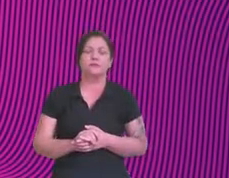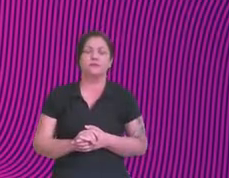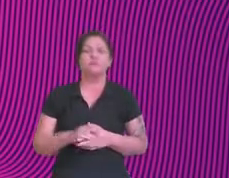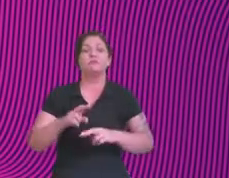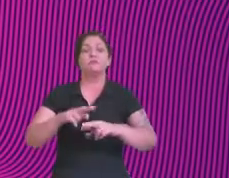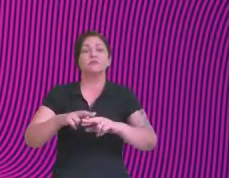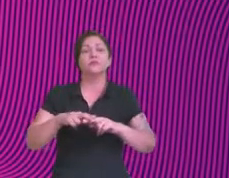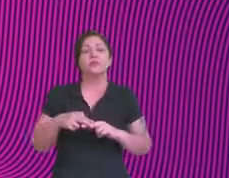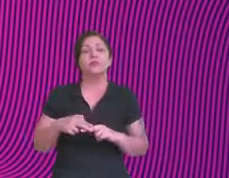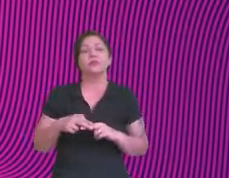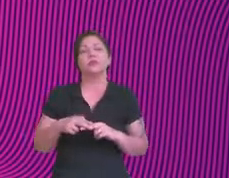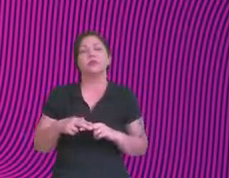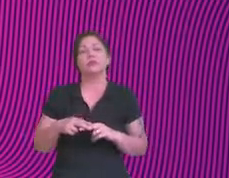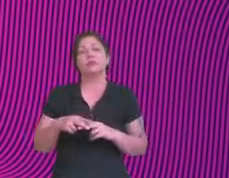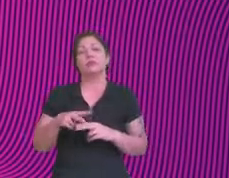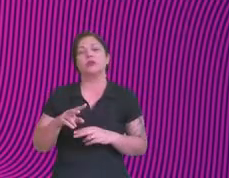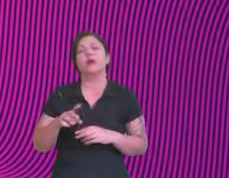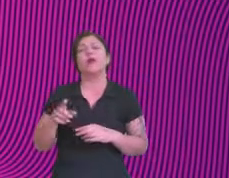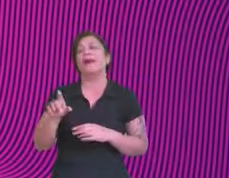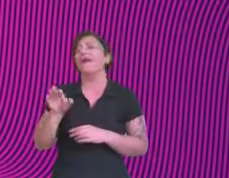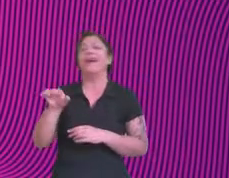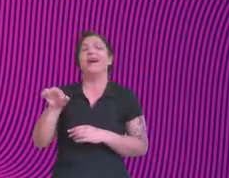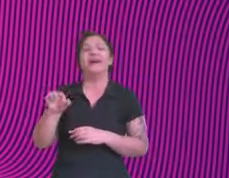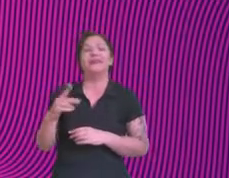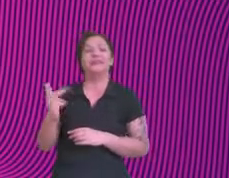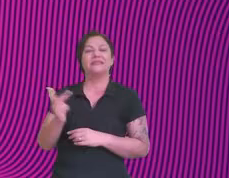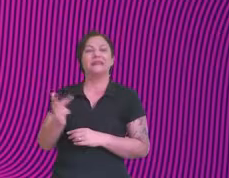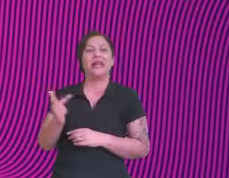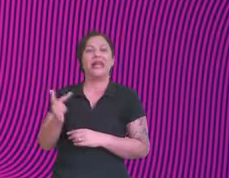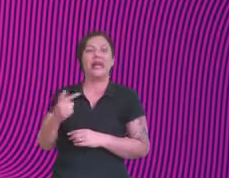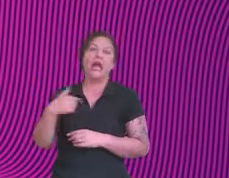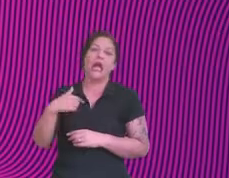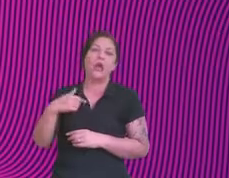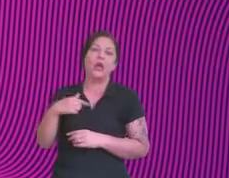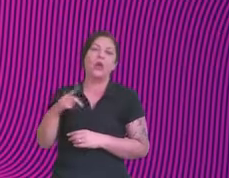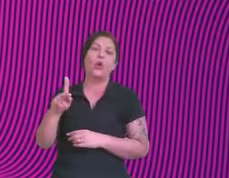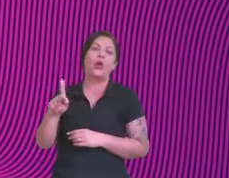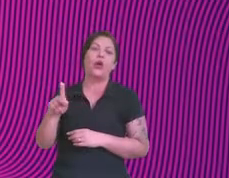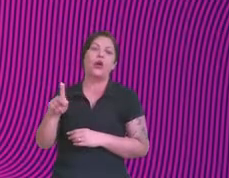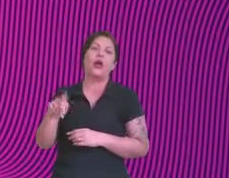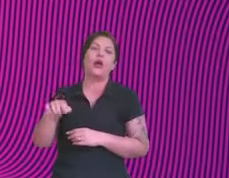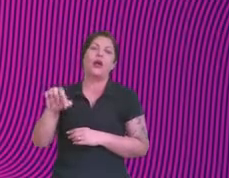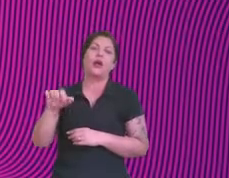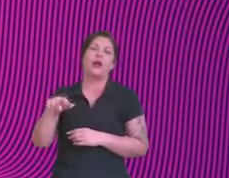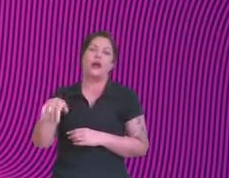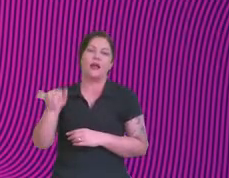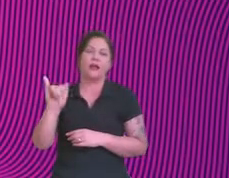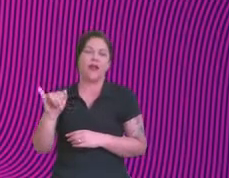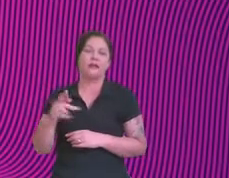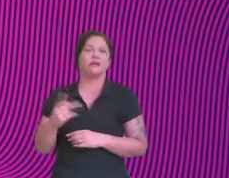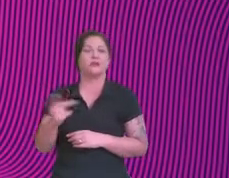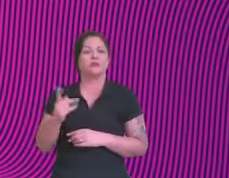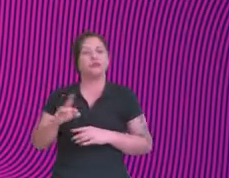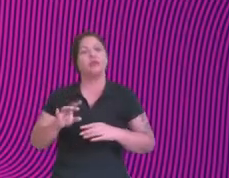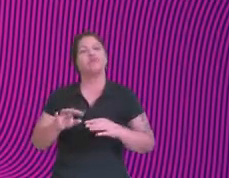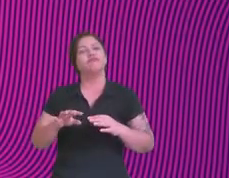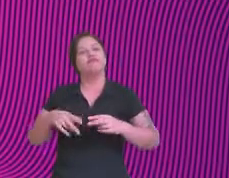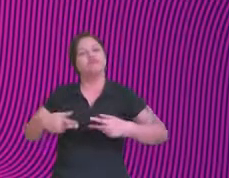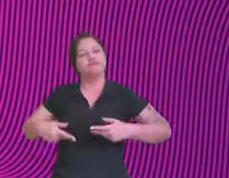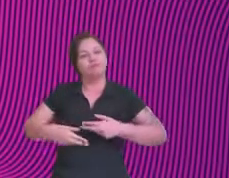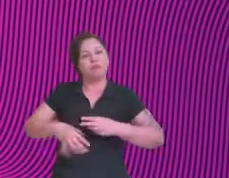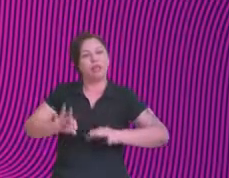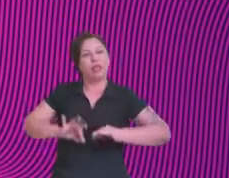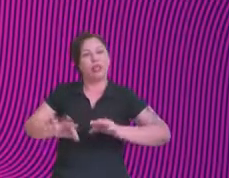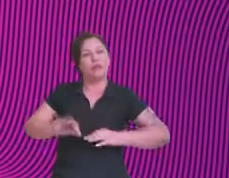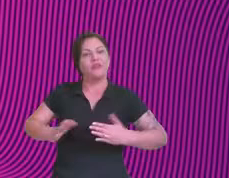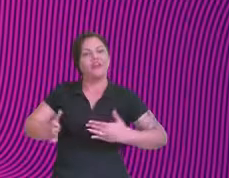né, Kelly, em que a gente pode até mostrar as imagens depois, como é que a gente faz, e se vocês quiserem eu posso apresentar, que é um caso para ilustrar